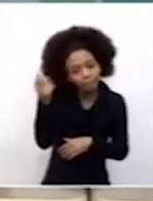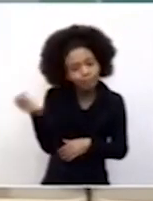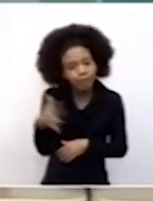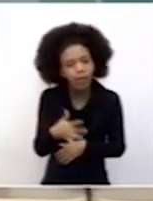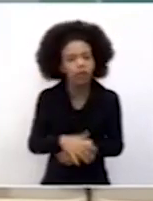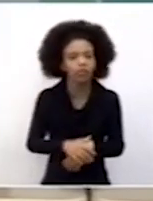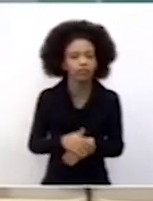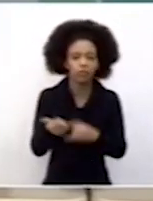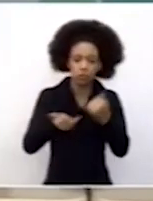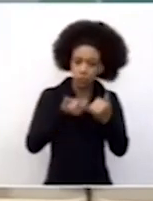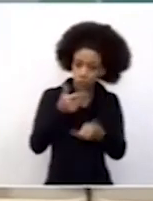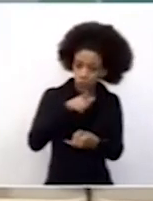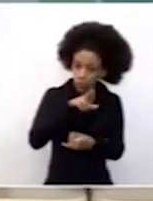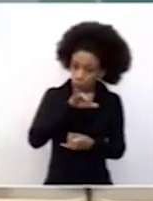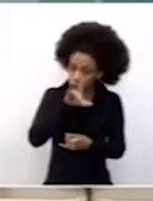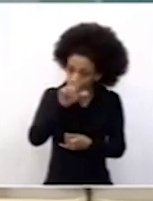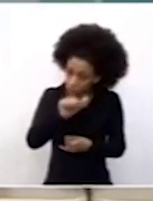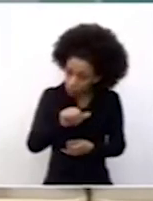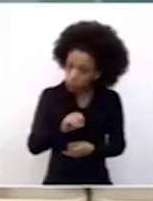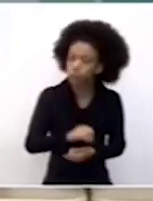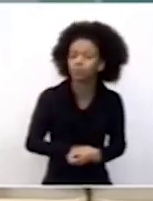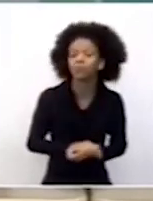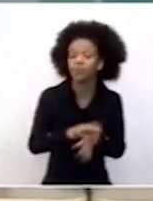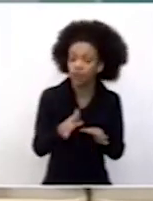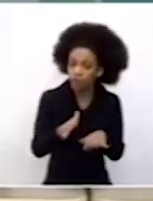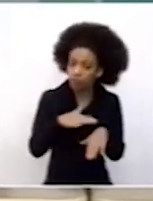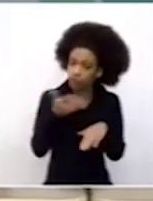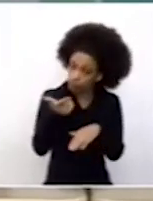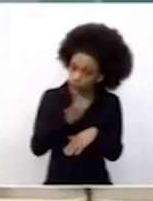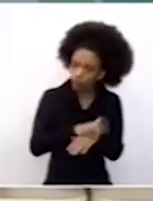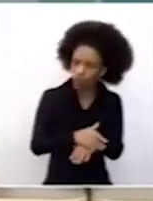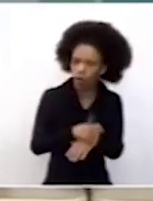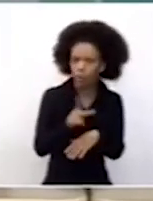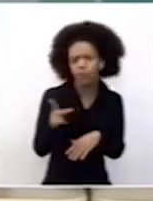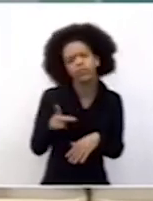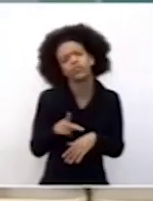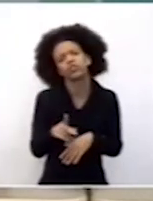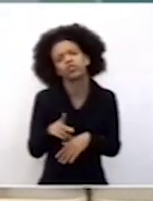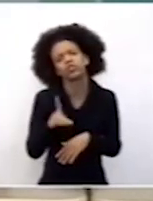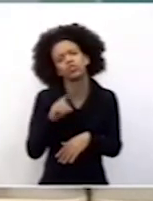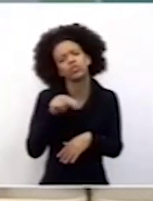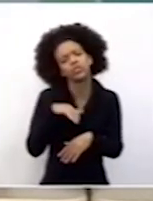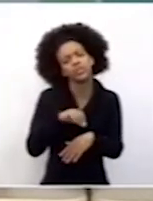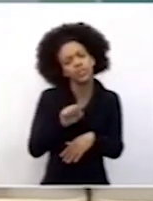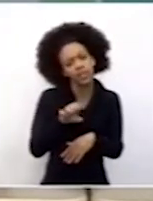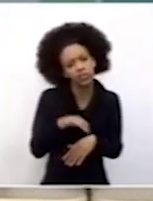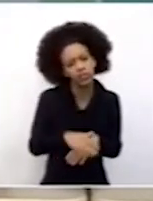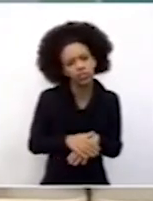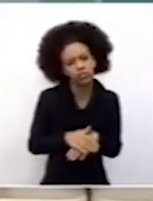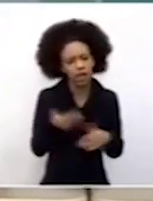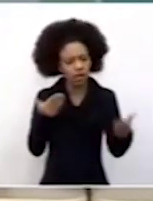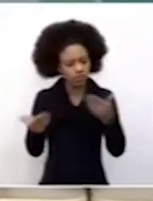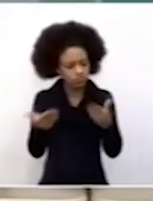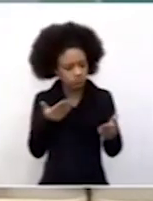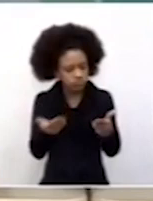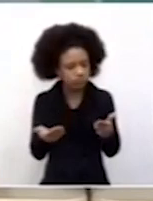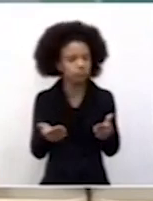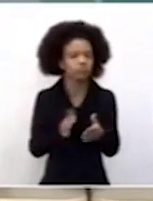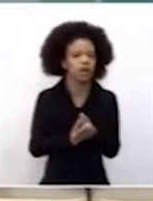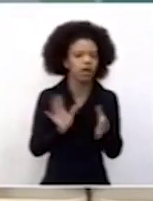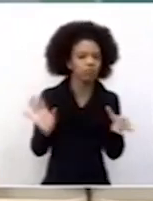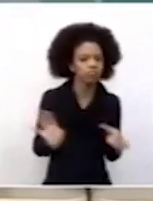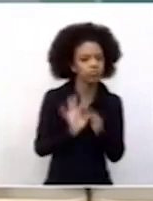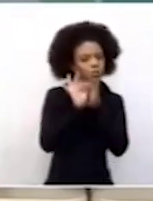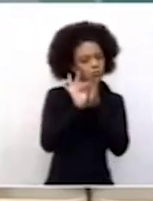lúdico, ressaltou novamente essa questão. O professor Donizete falou associar quantidades, né?